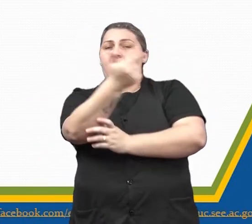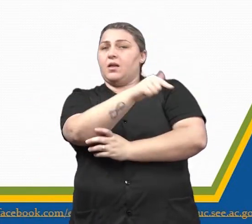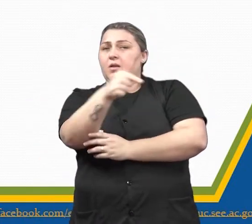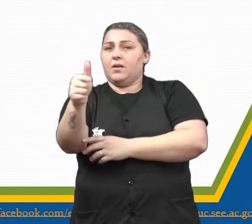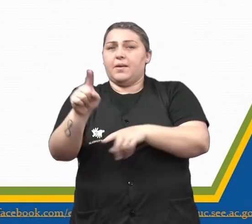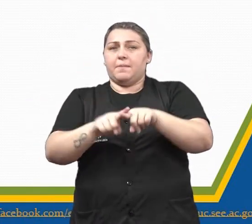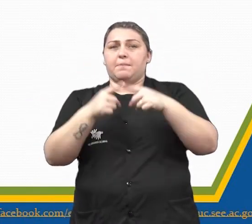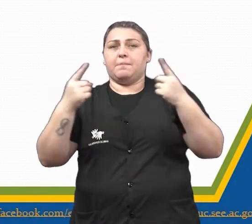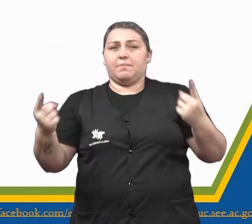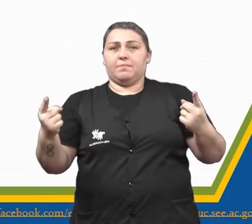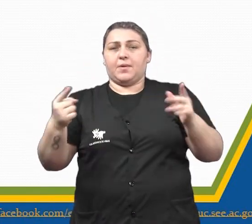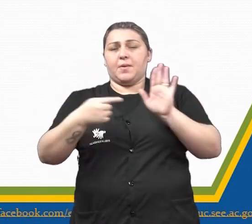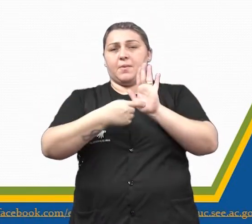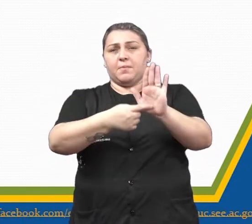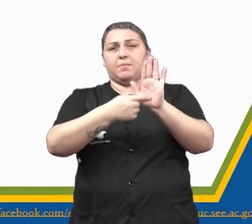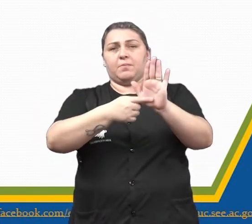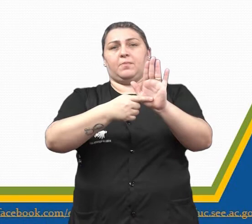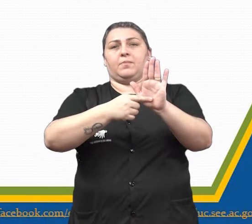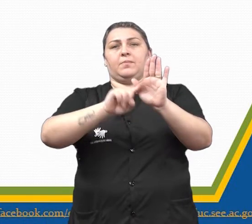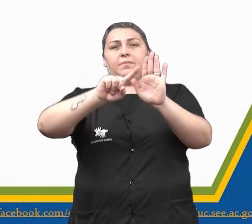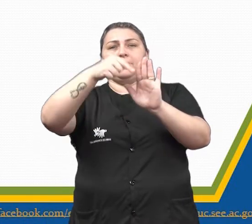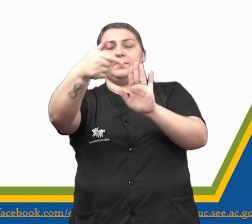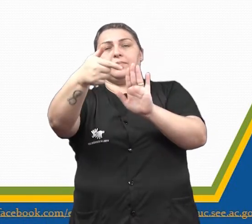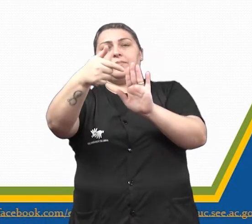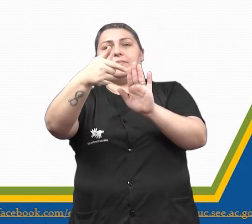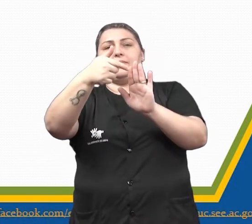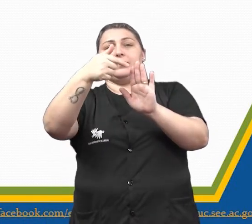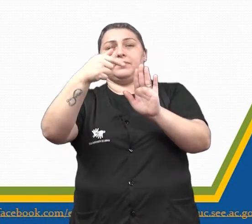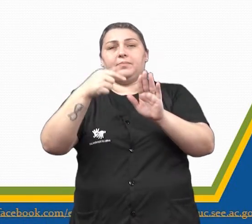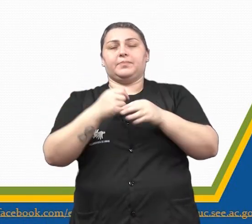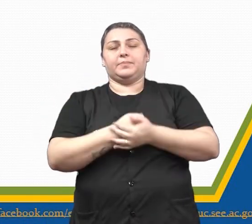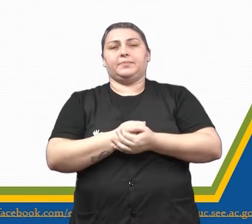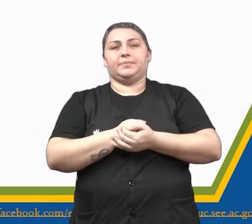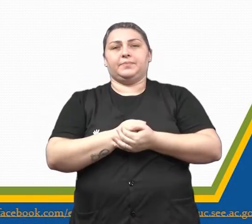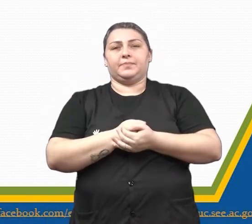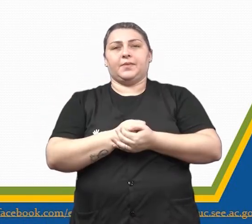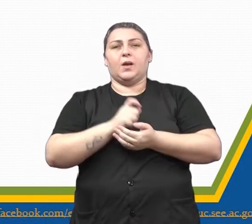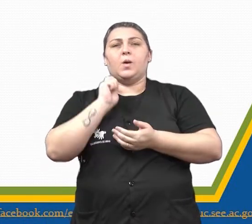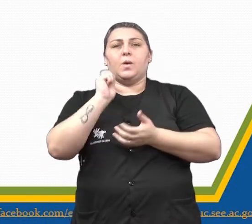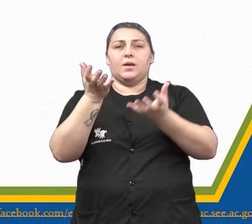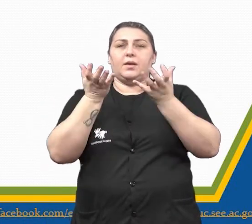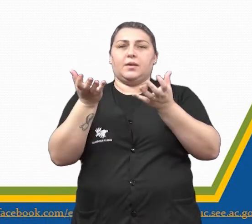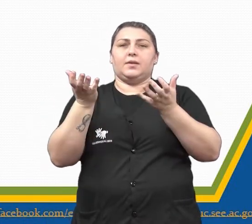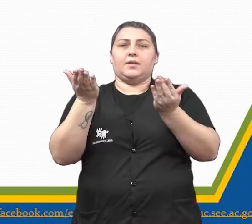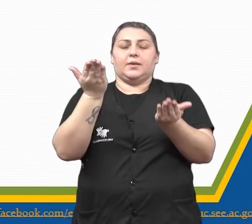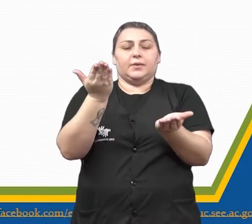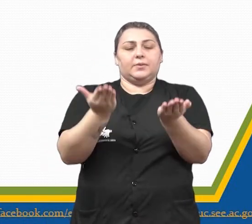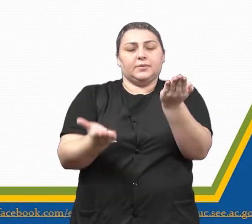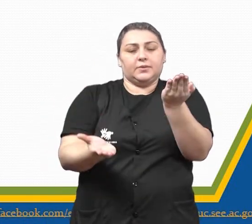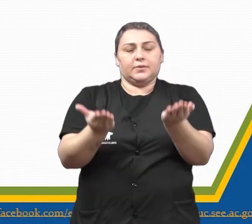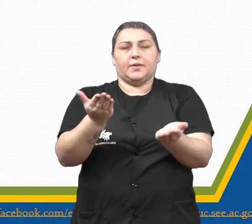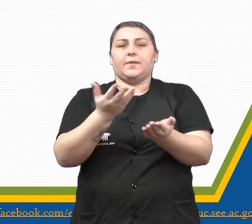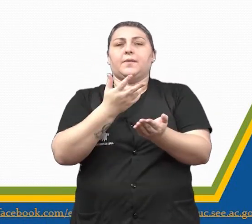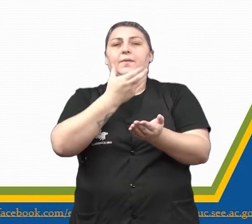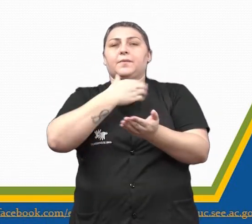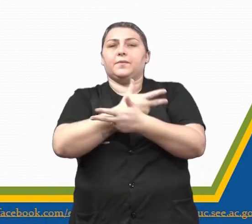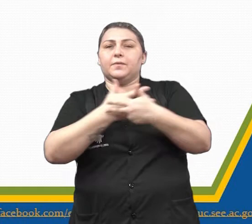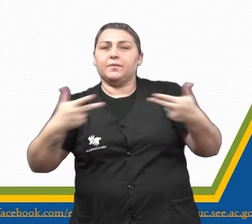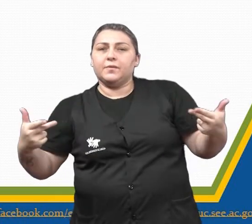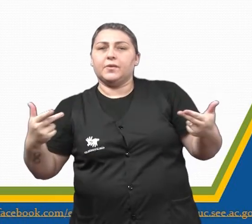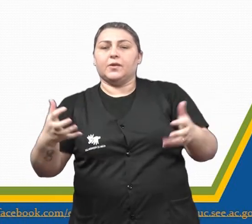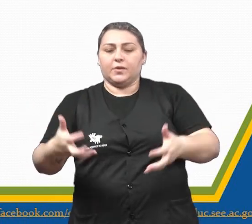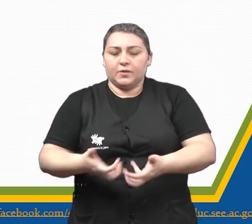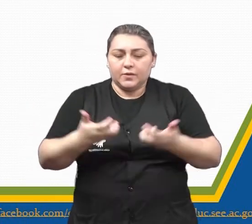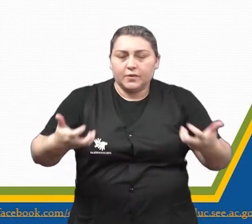mais aquele pezinho à amostra do outro lado. Ao colocar o que se queria pesar, seja fruta,